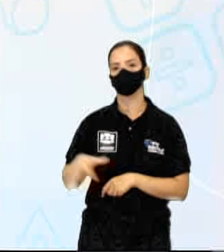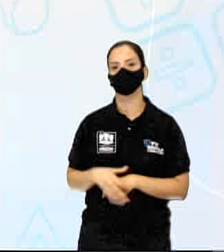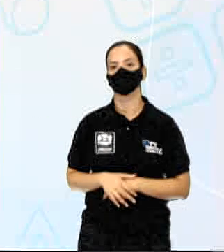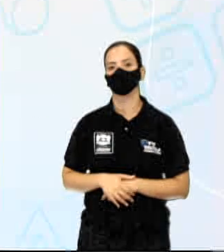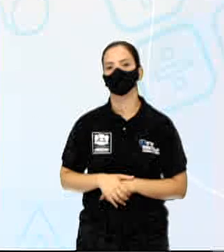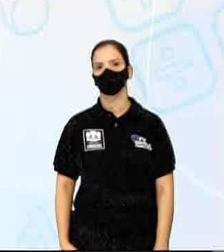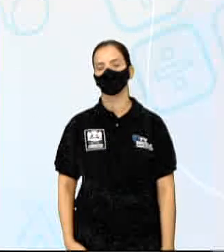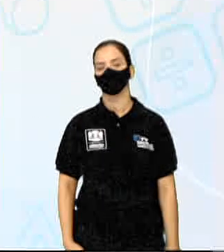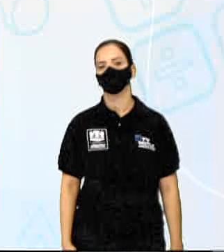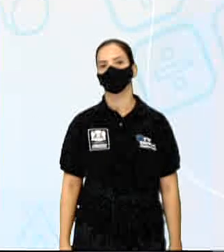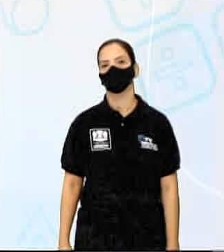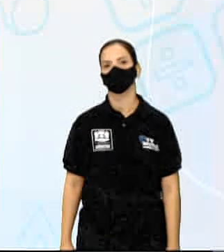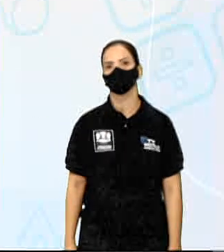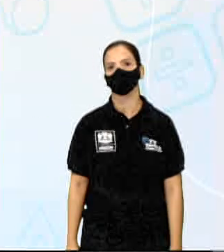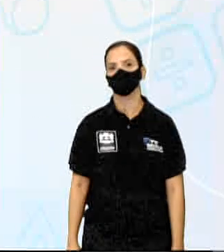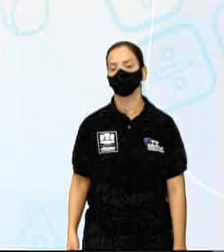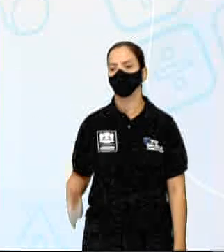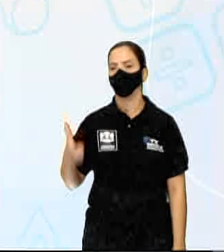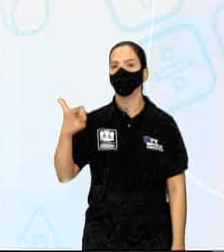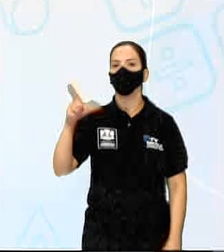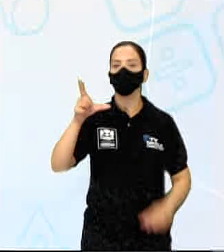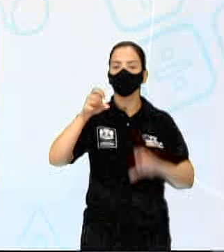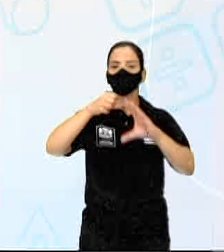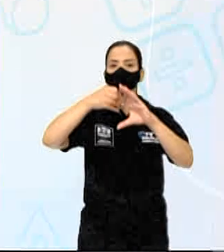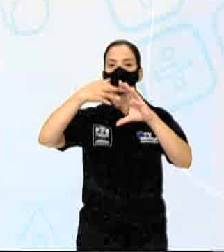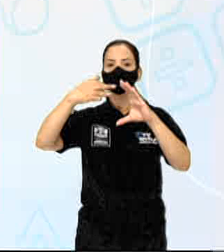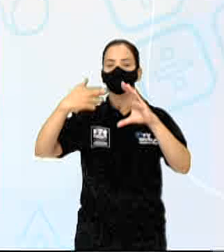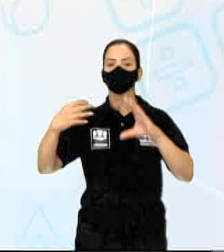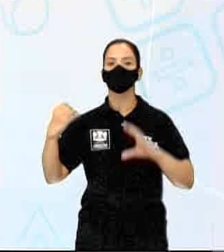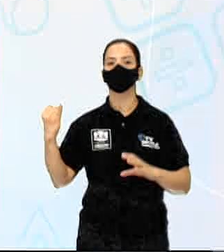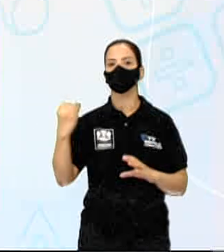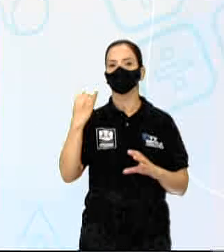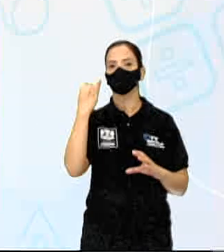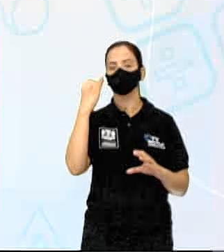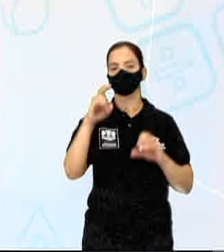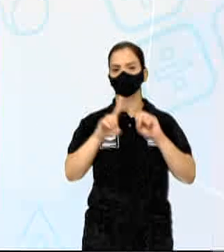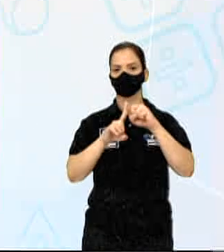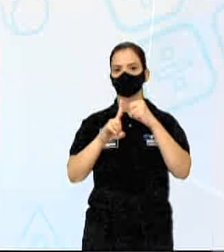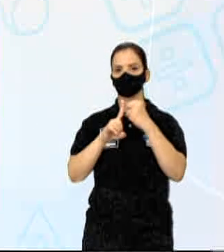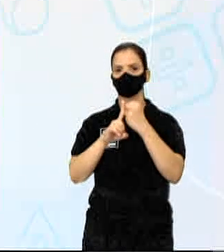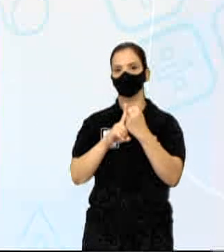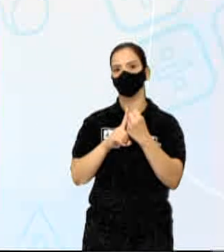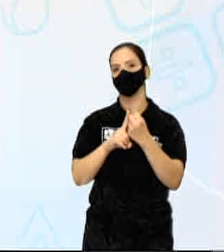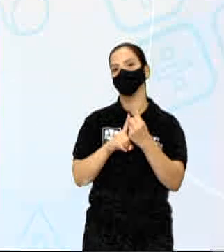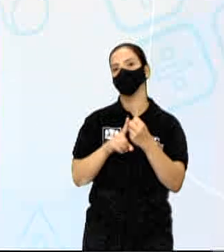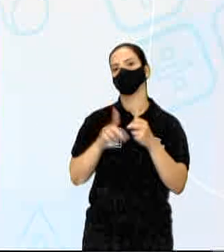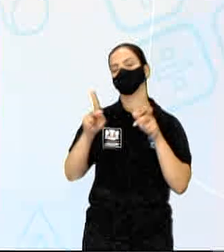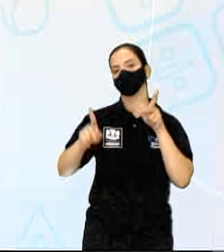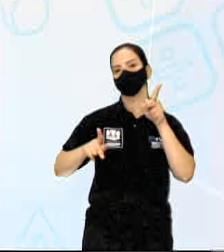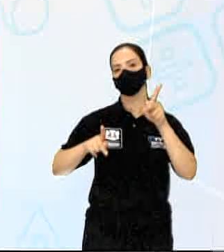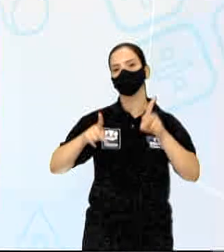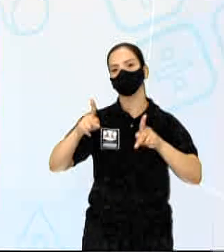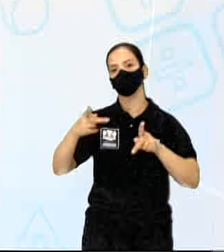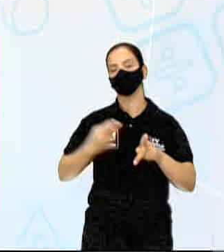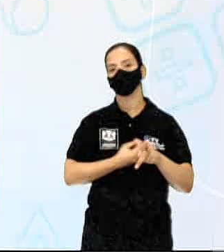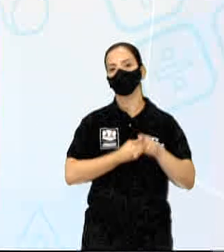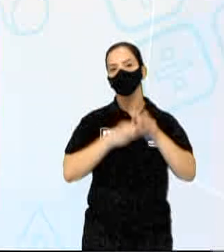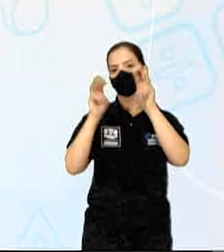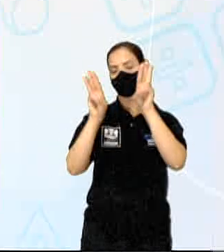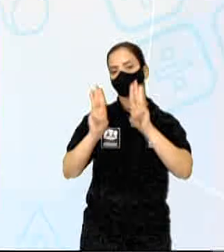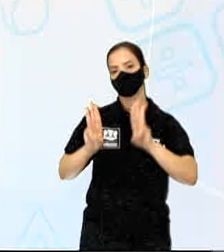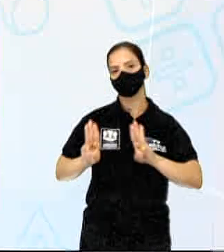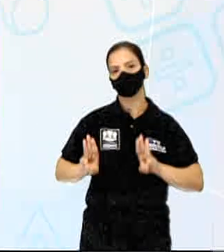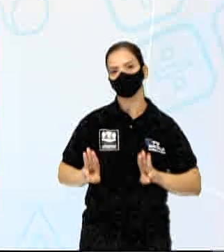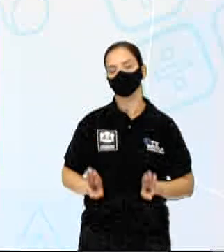mostrando aí ao lado, né? Uma outra característica bem importante aí da sociedade desses povos que habitavam aí a região da